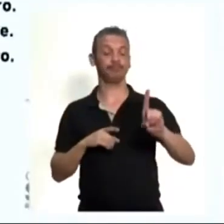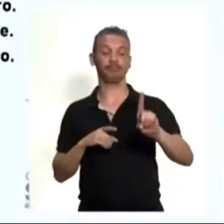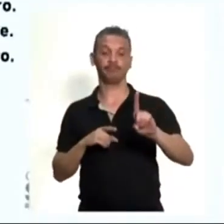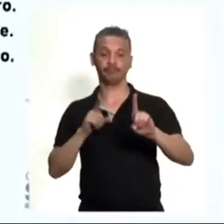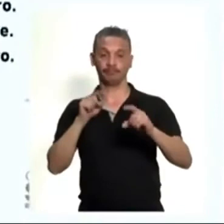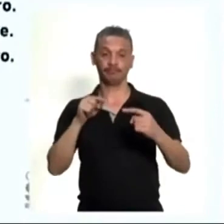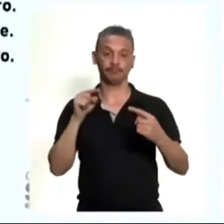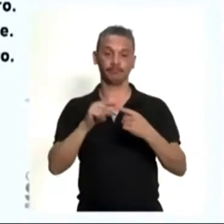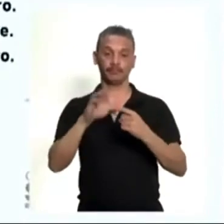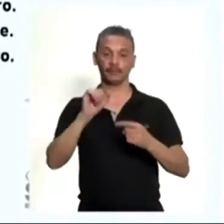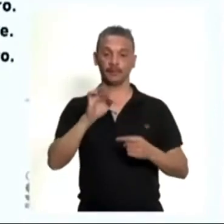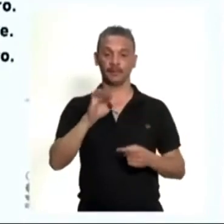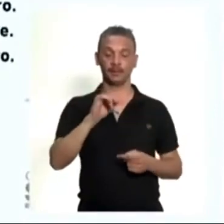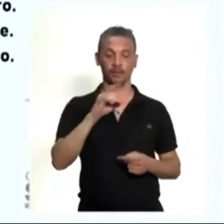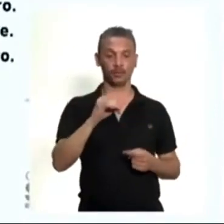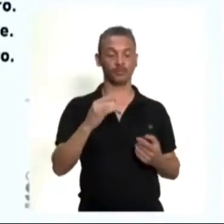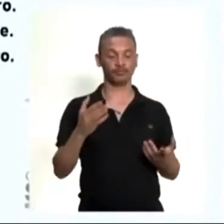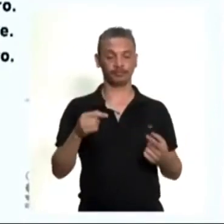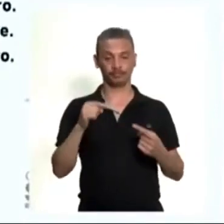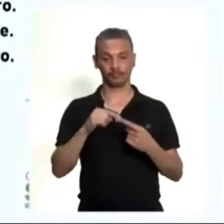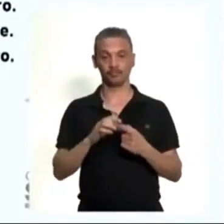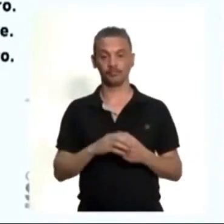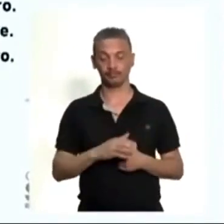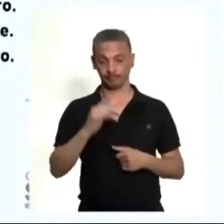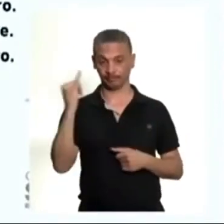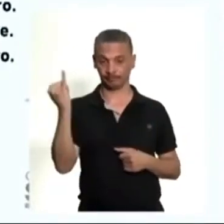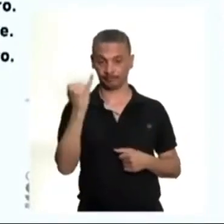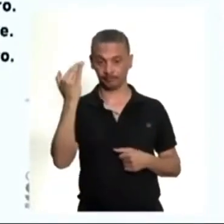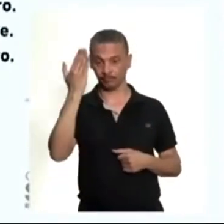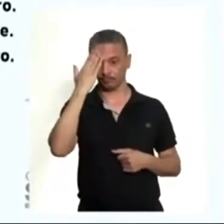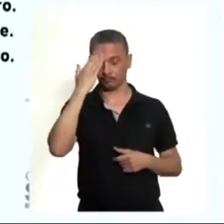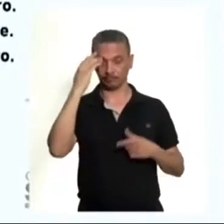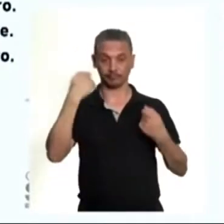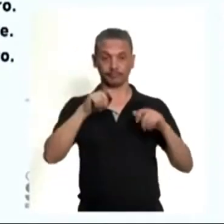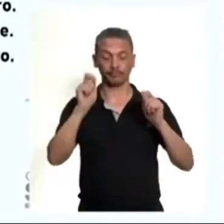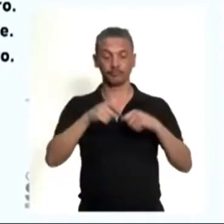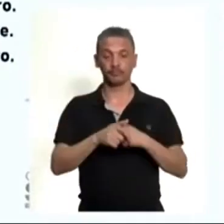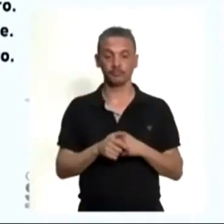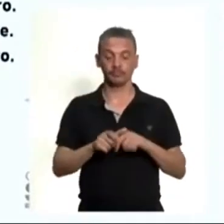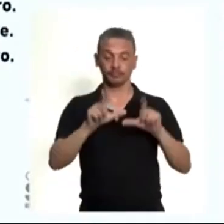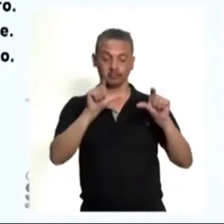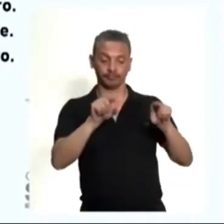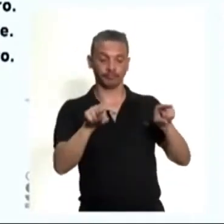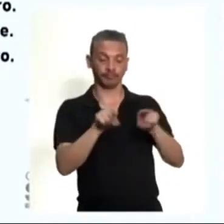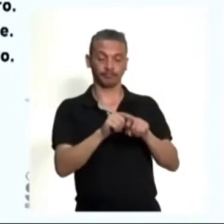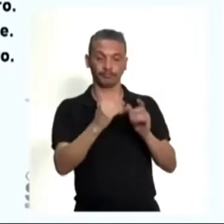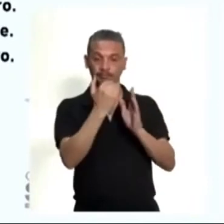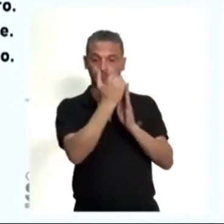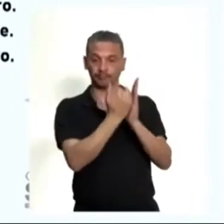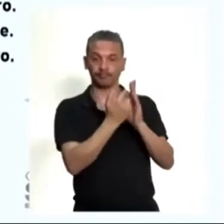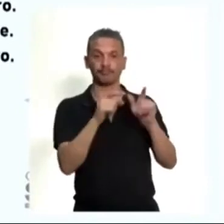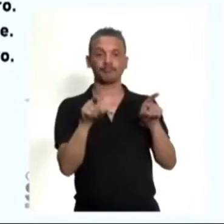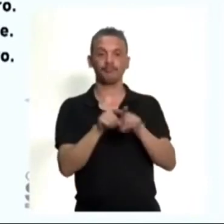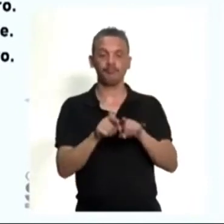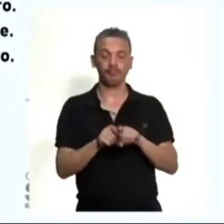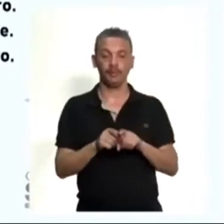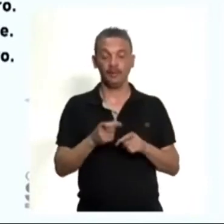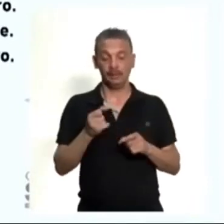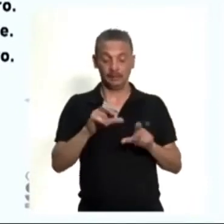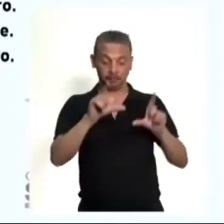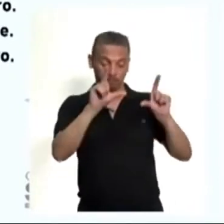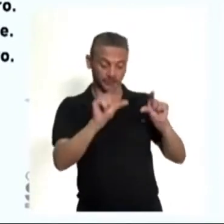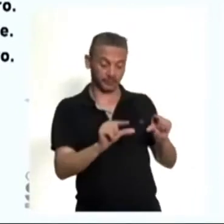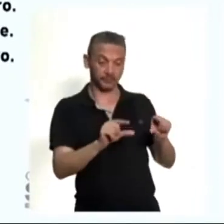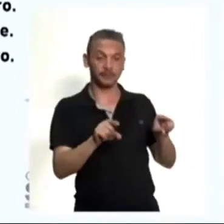como cátodo. Sacou? Então isso que é importante você perceber. O cara que tem o maior potencial de redução vai sofrer redução necessariamente. Se ele vai sofrer